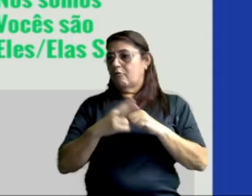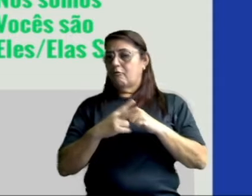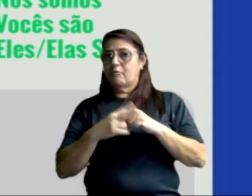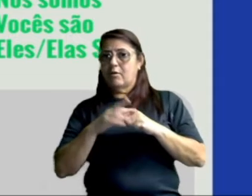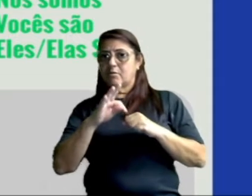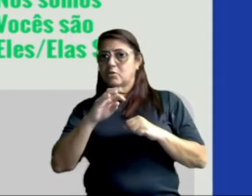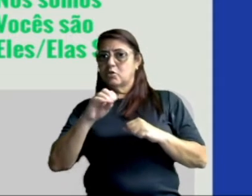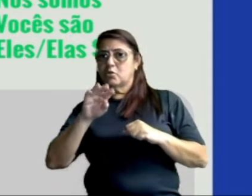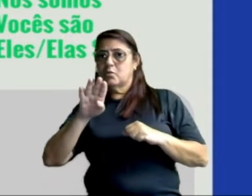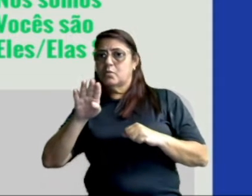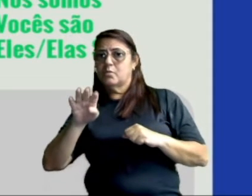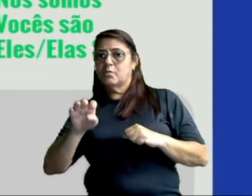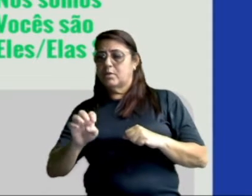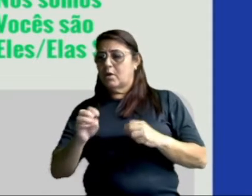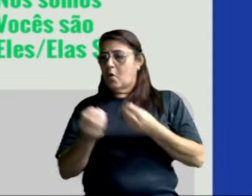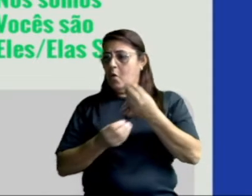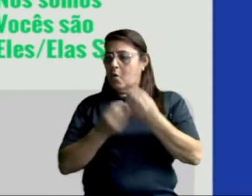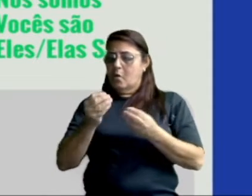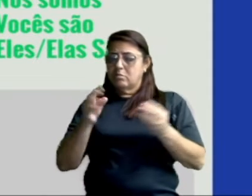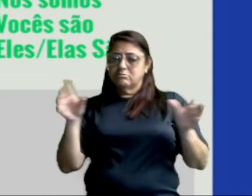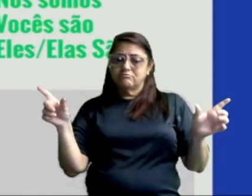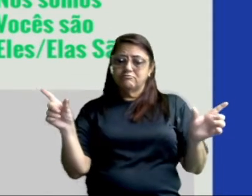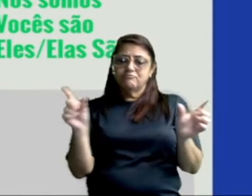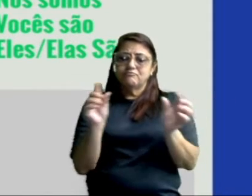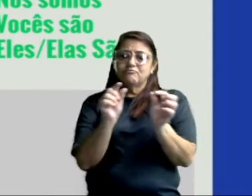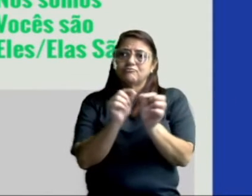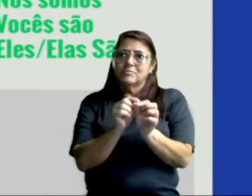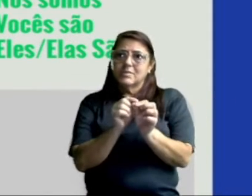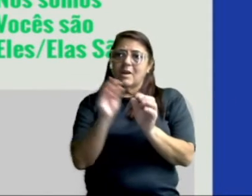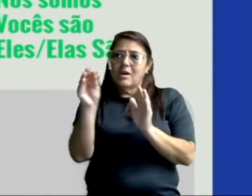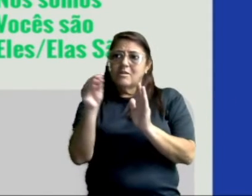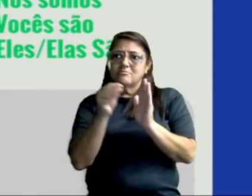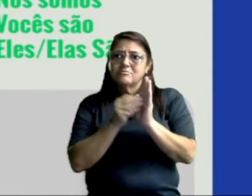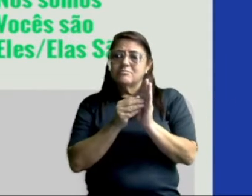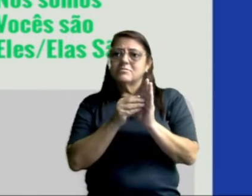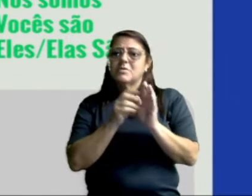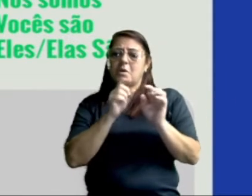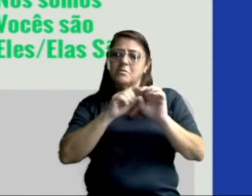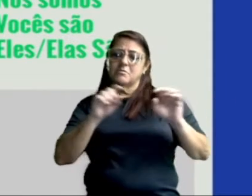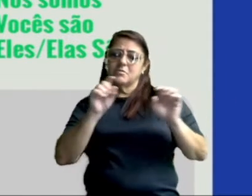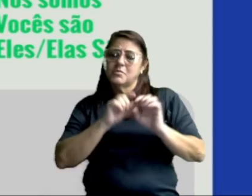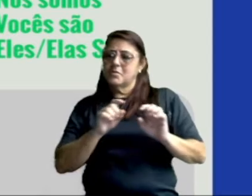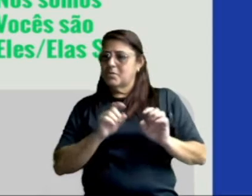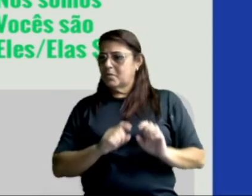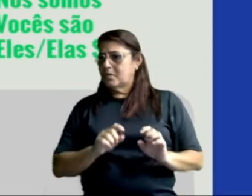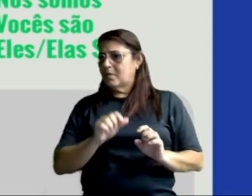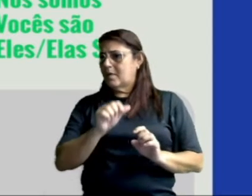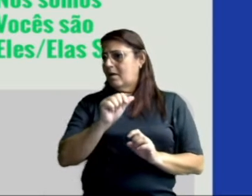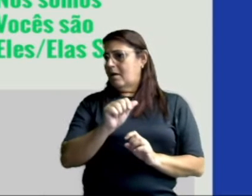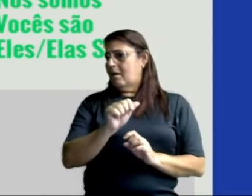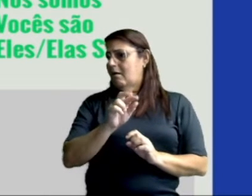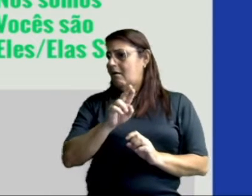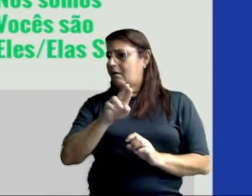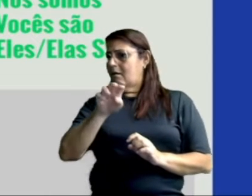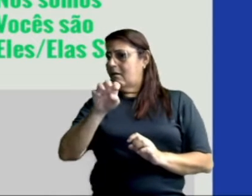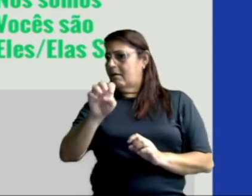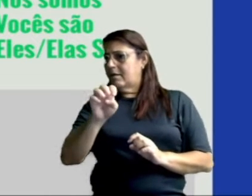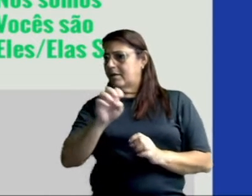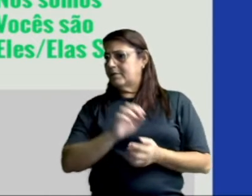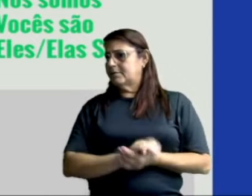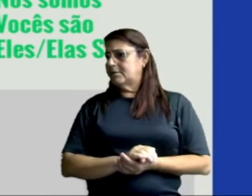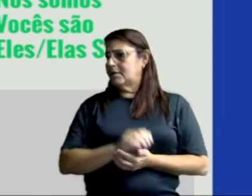e as formas com que são encaixados para cada pronome. Nós temos aí, ó, com I, eu